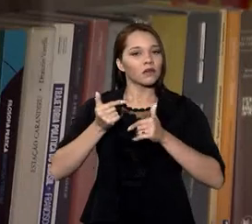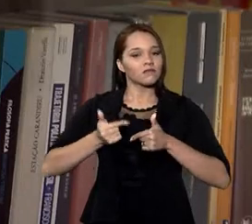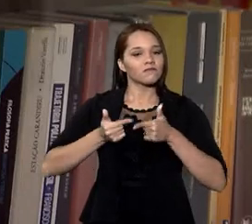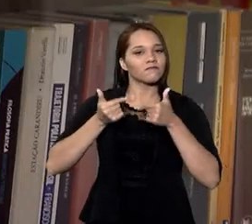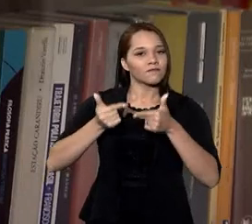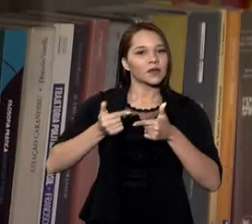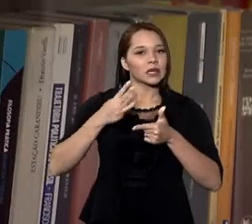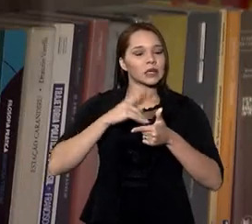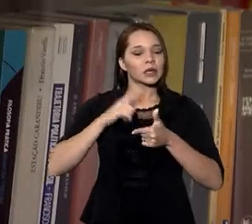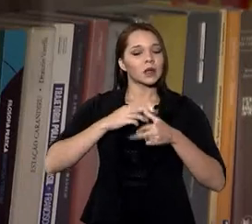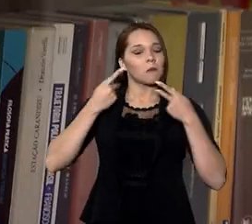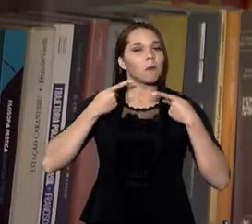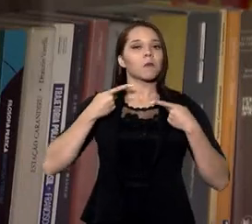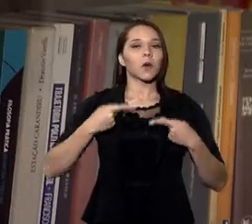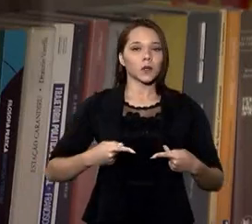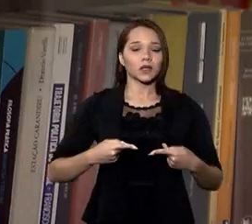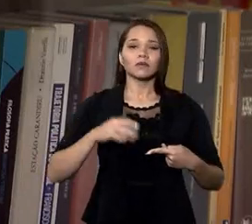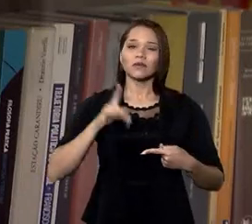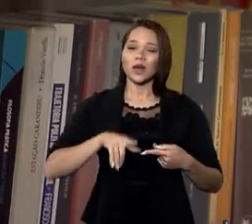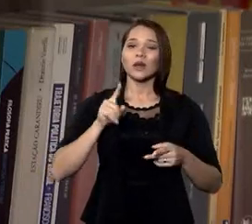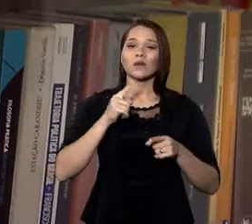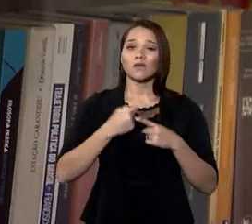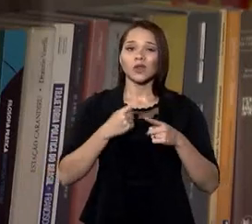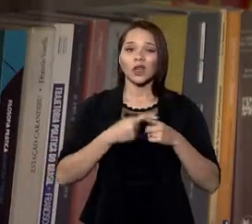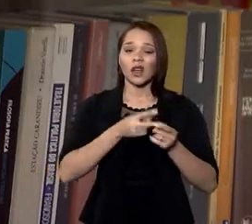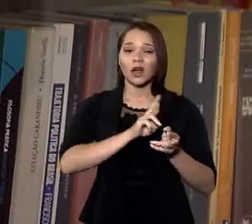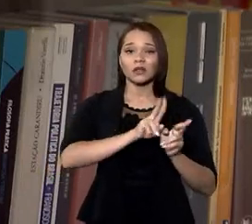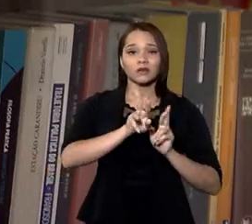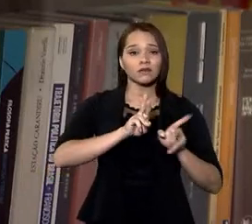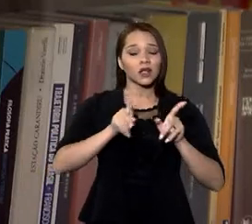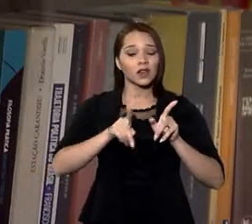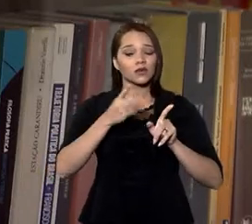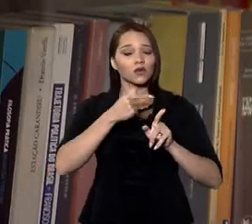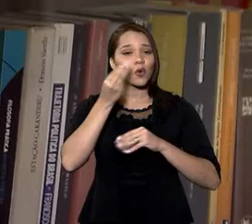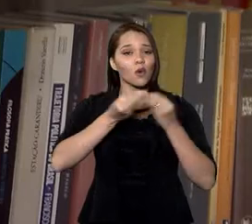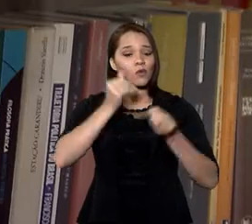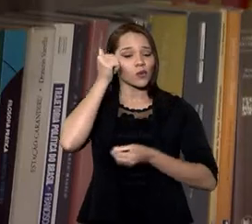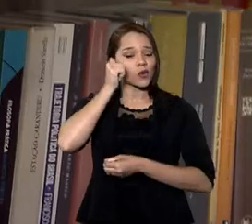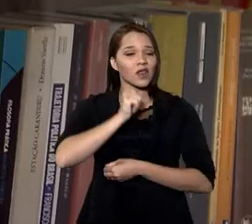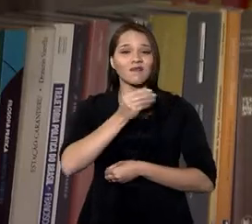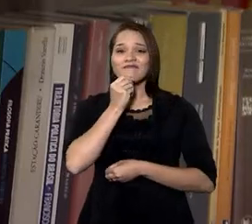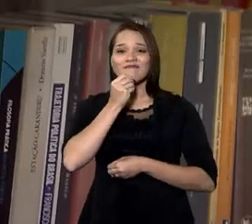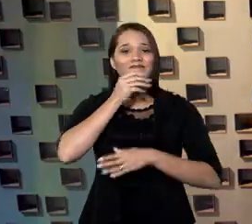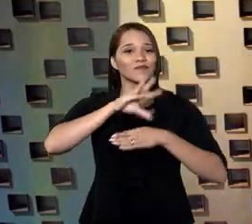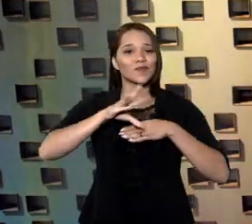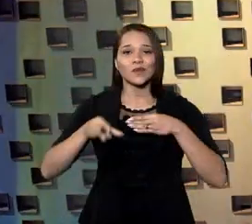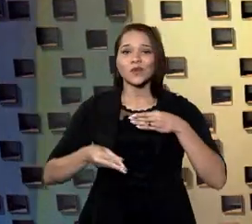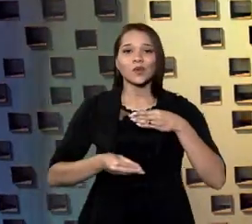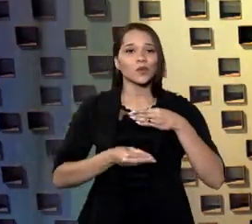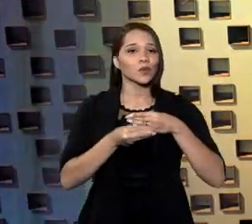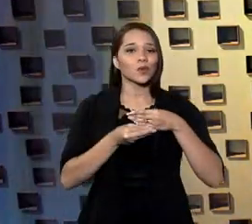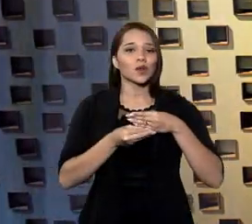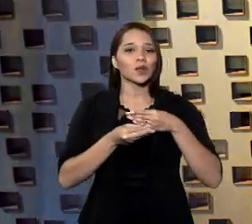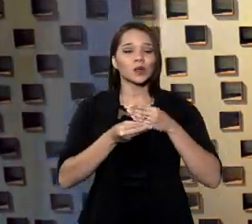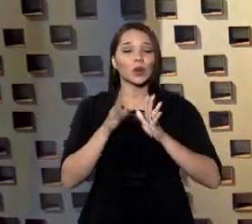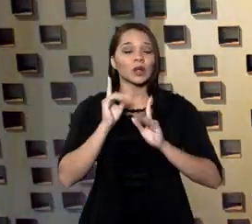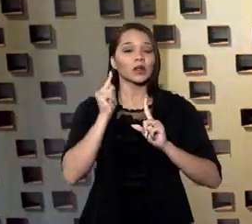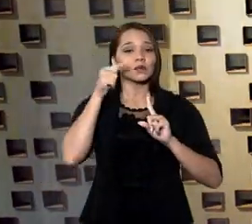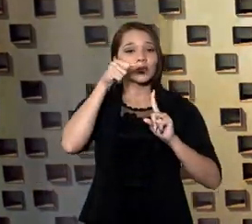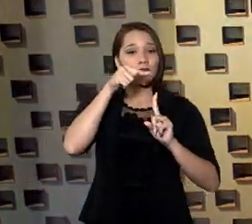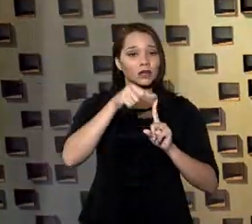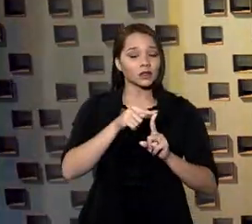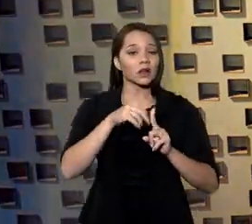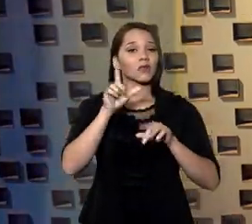marcar sua posição é porque as especificidades de ser mulher não foram incluídos na aplicação